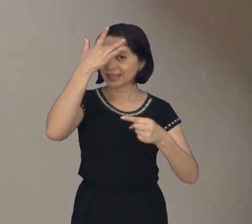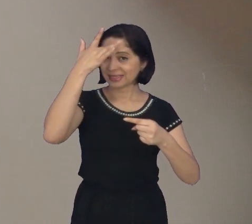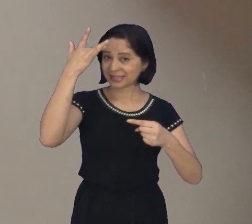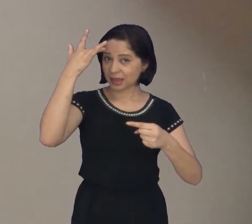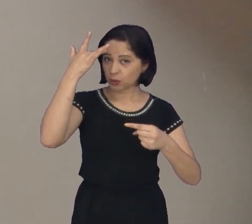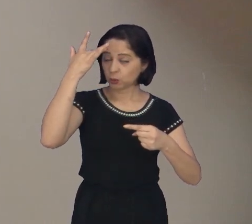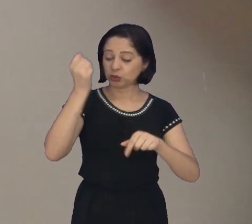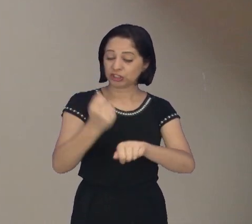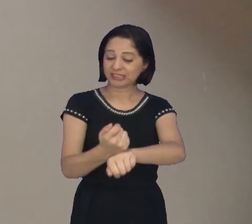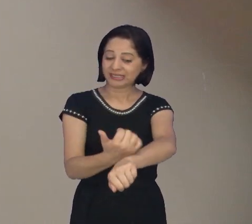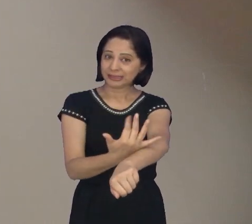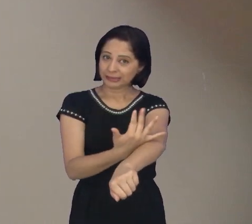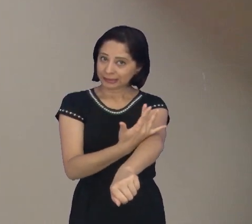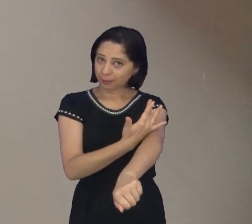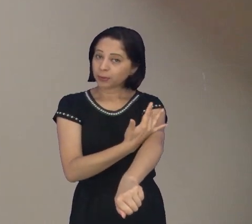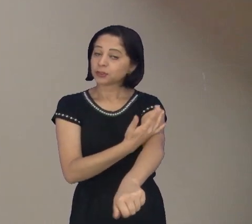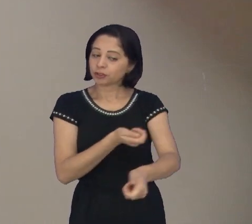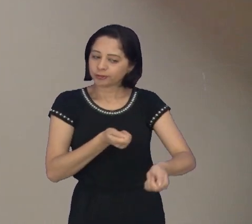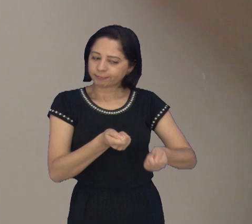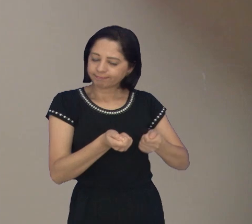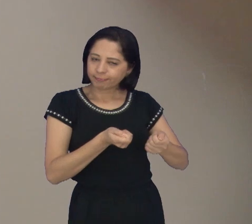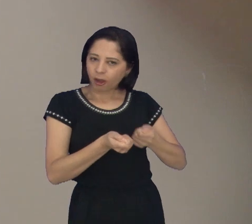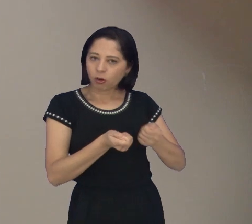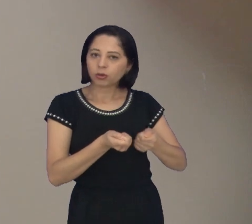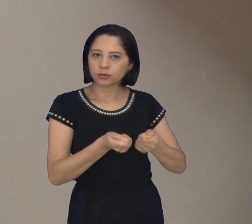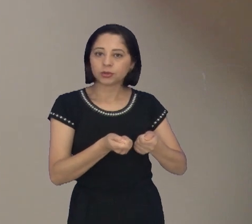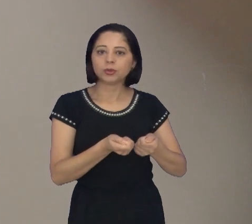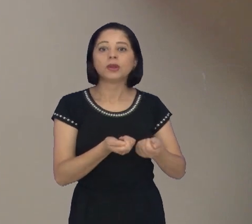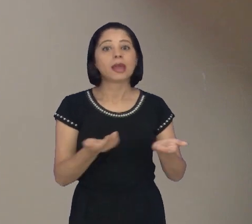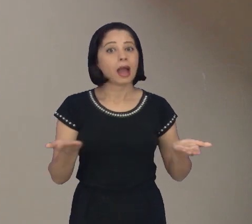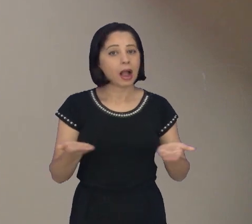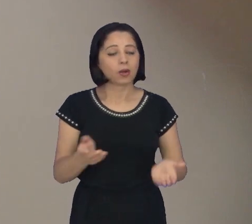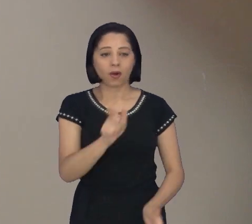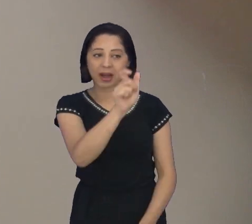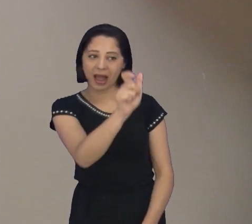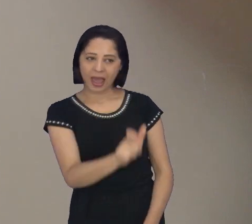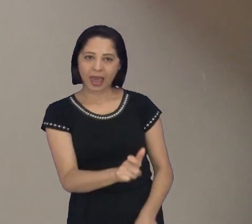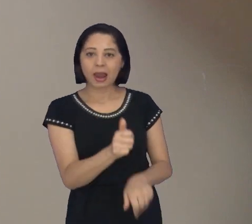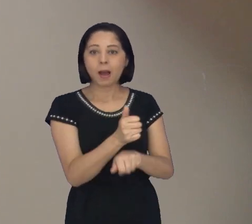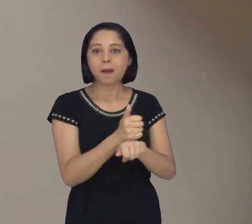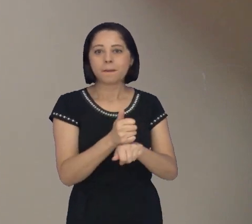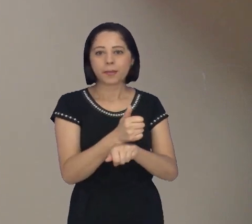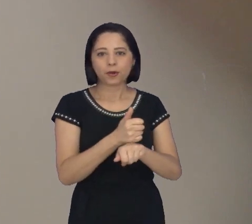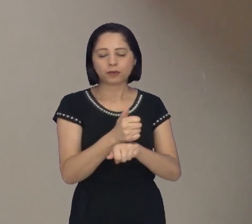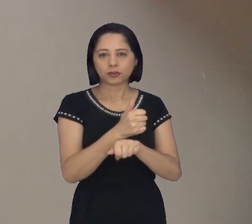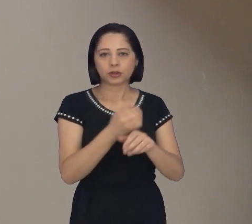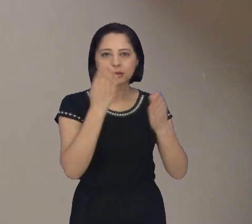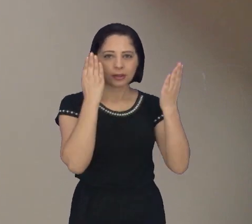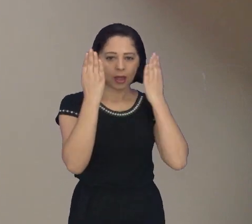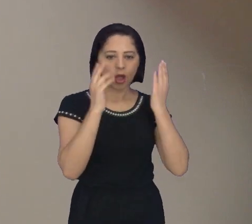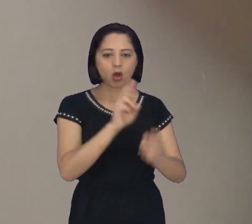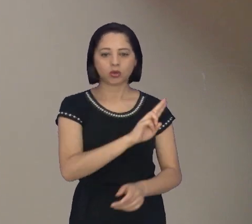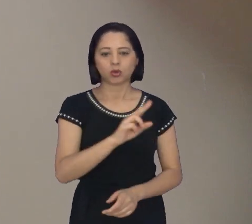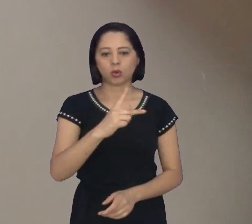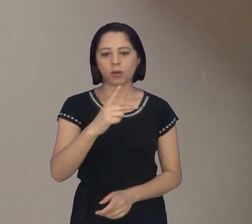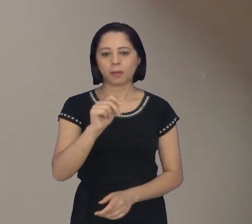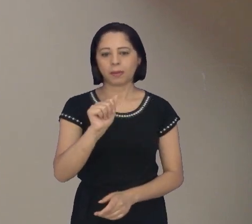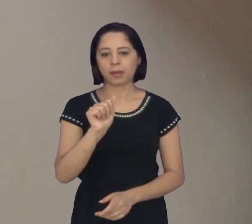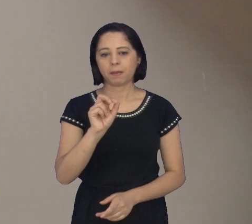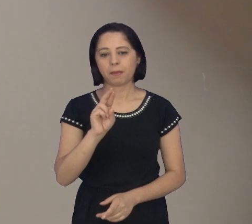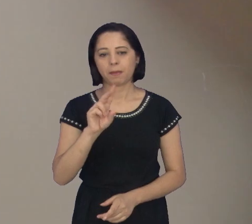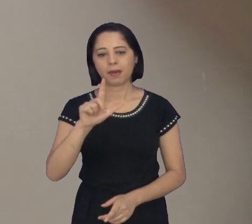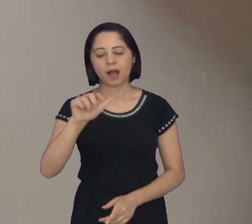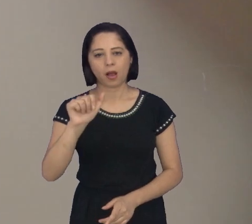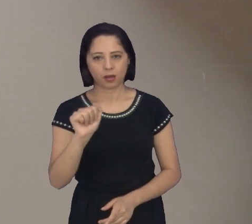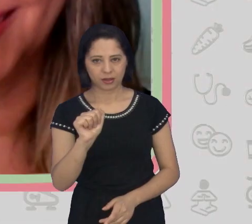E para entender a importância desse cuidado, eu converso agora com a psicóloga Paula Prado